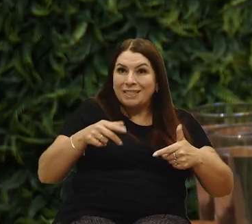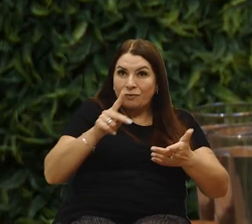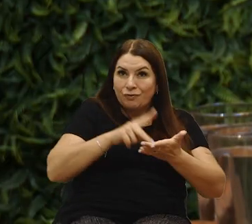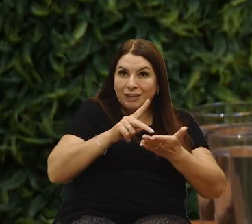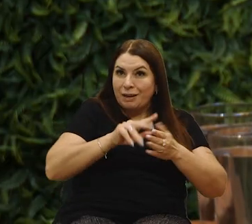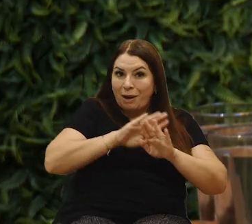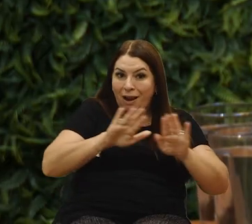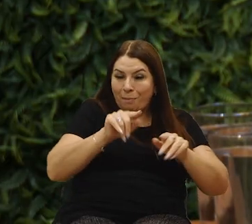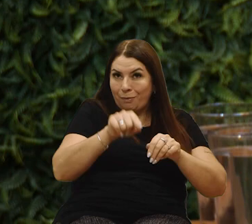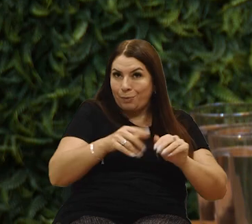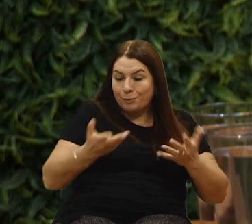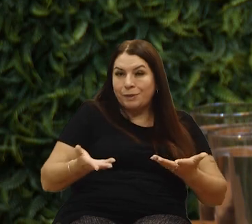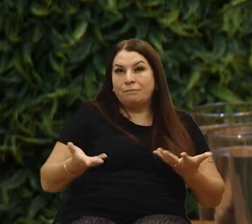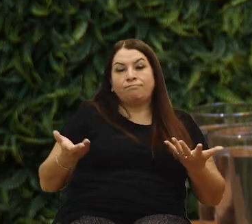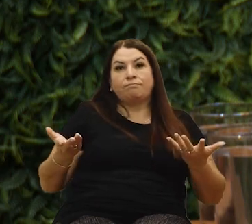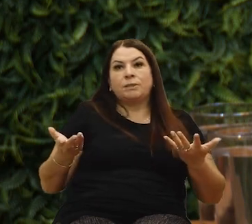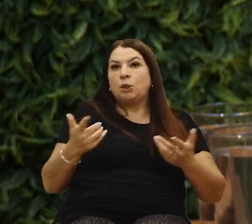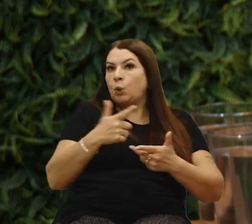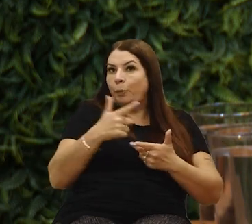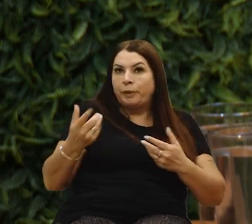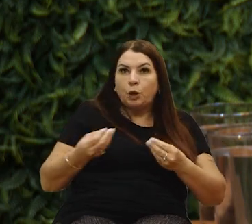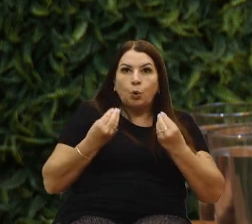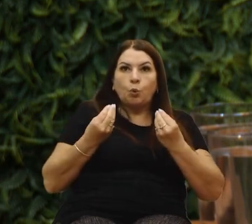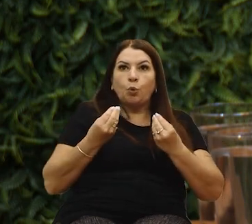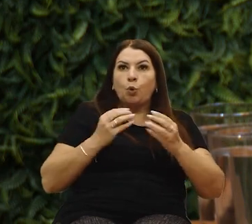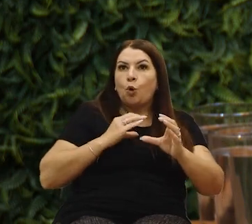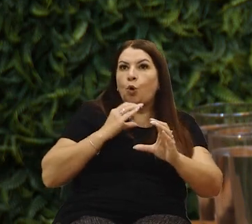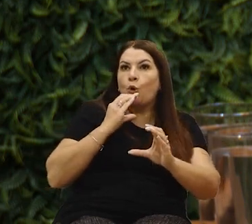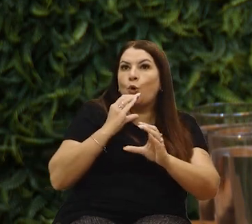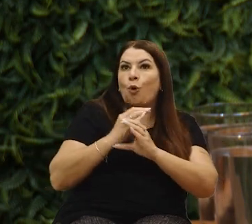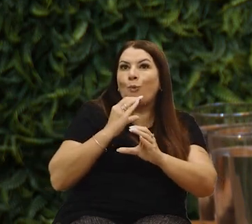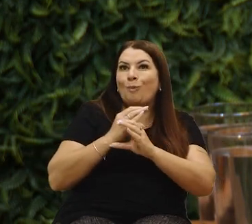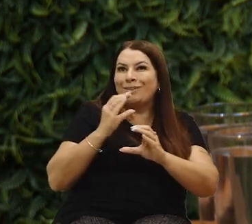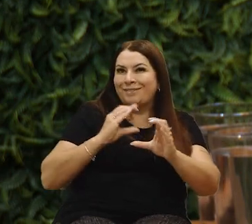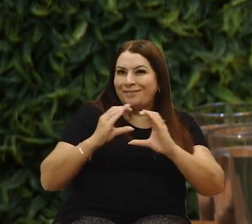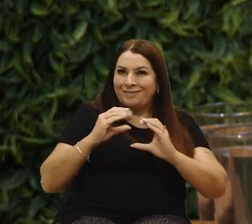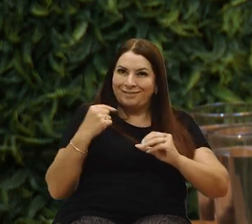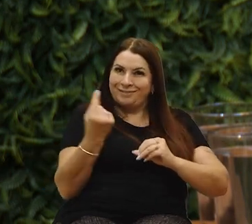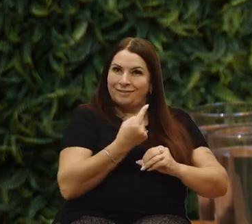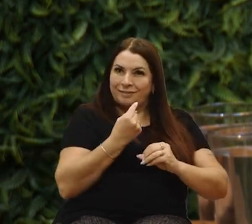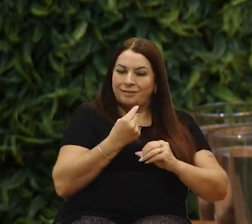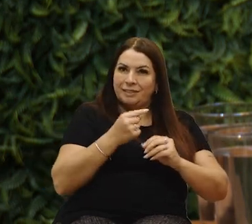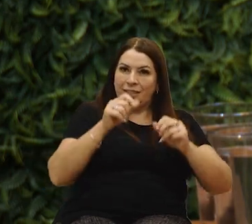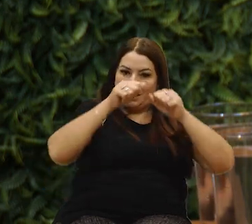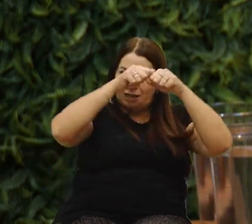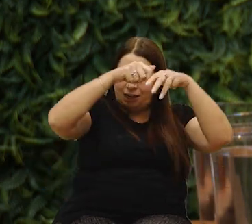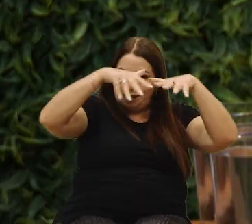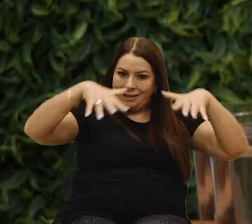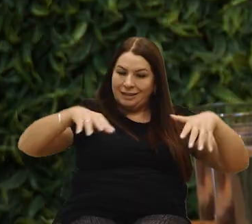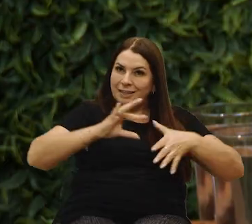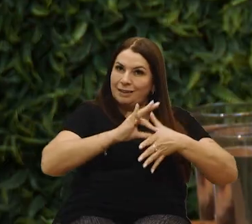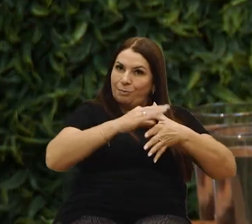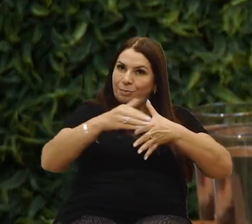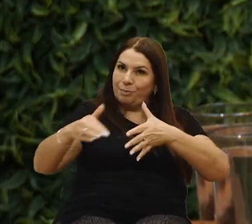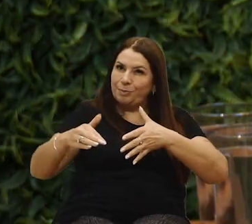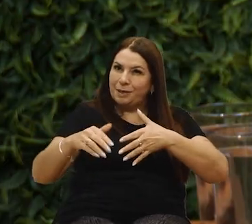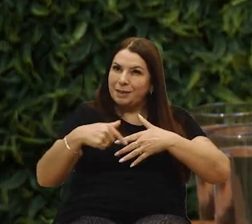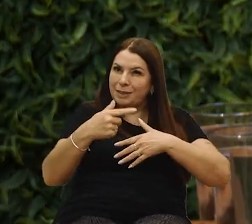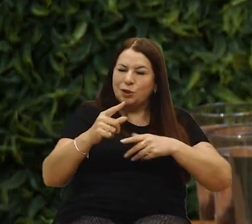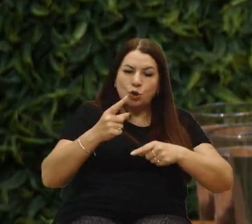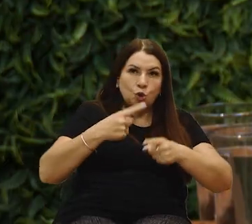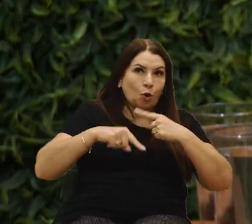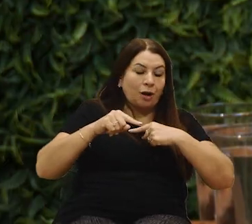efetiva para isso, né, e não tem comunicação entre as hierarquias, a probabilidade